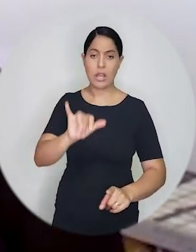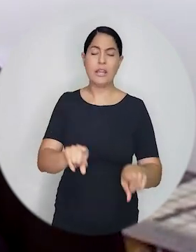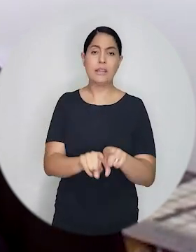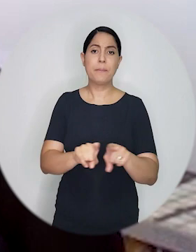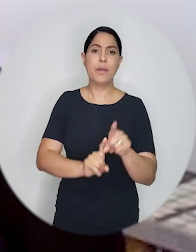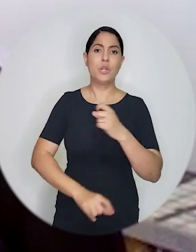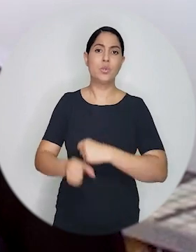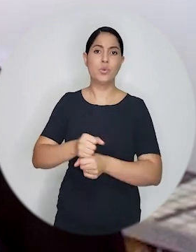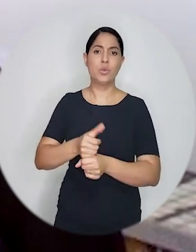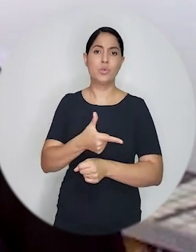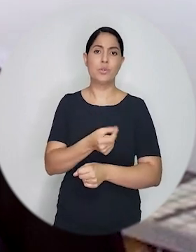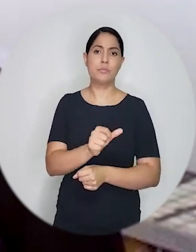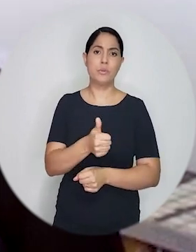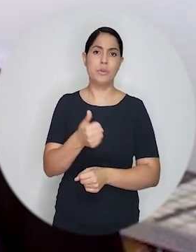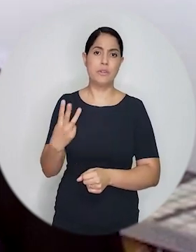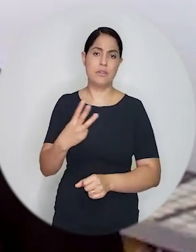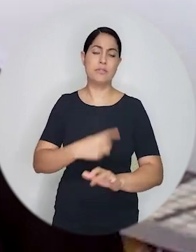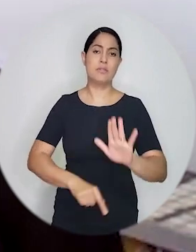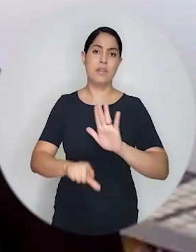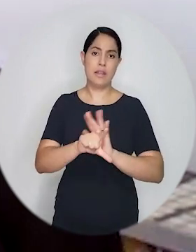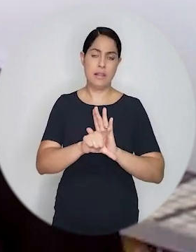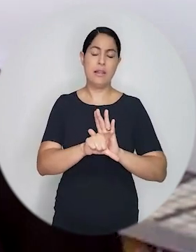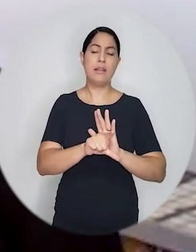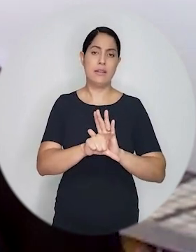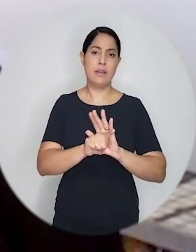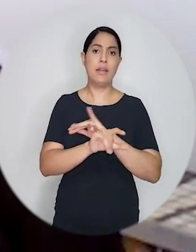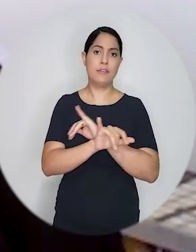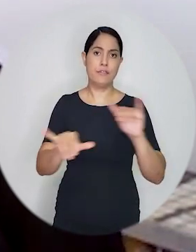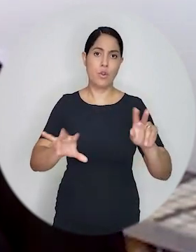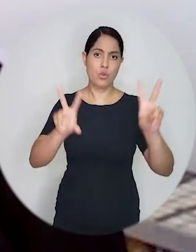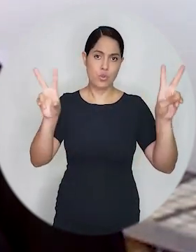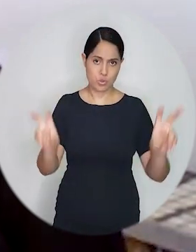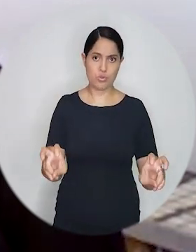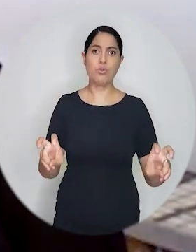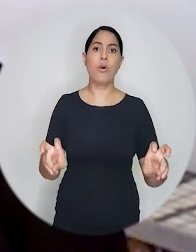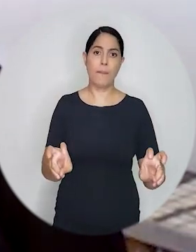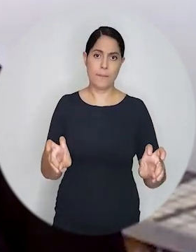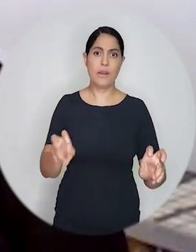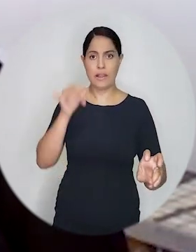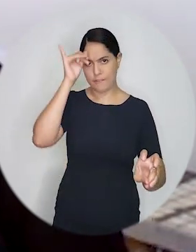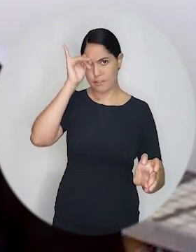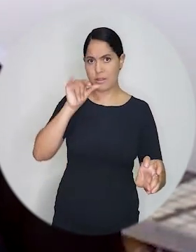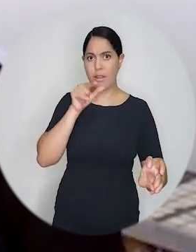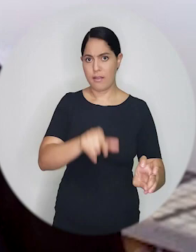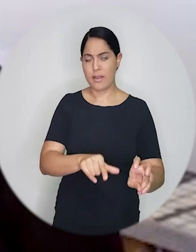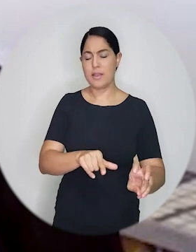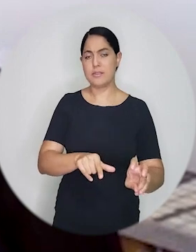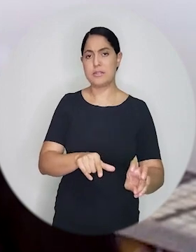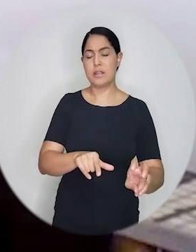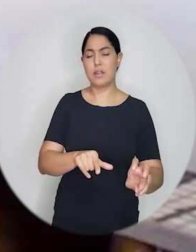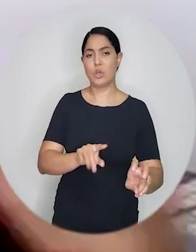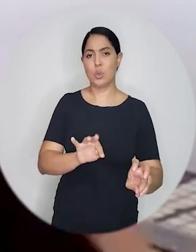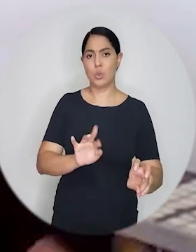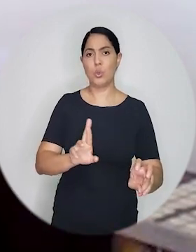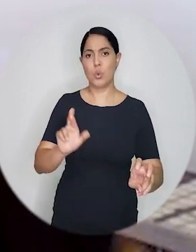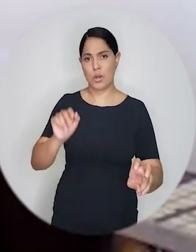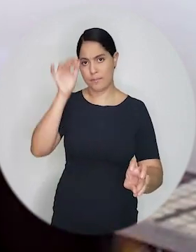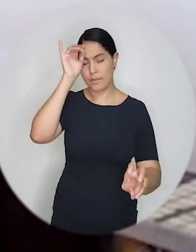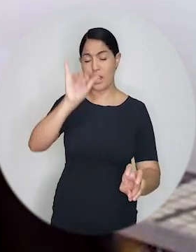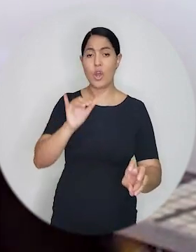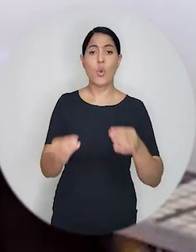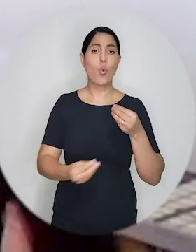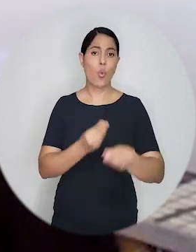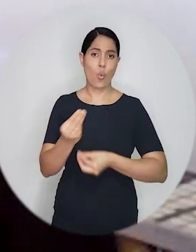criou o Sistema Nacional de Prevenção e Combate à Tortura. O locus de trabalho desse sistema,